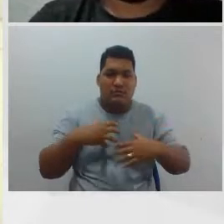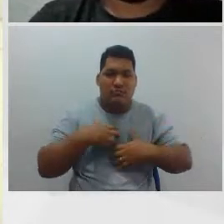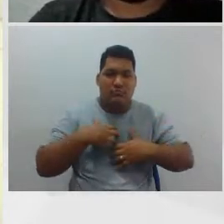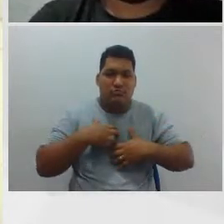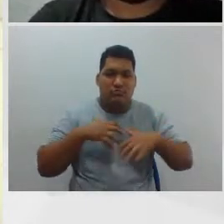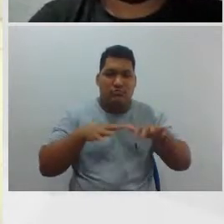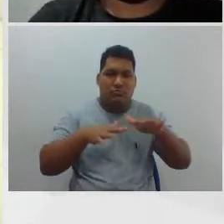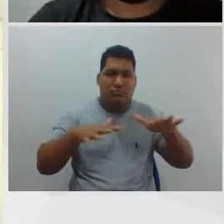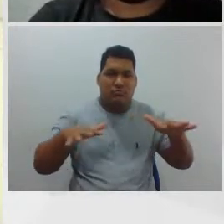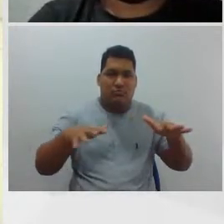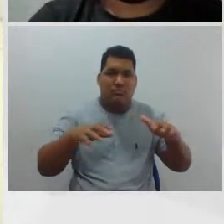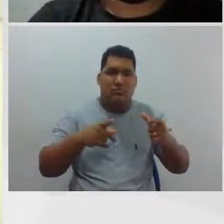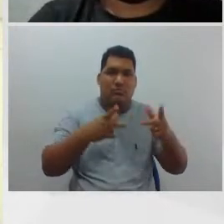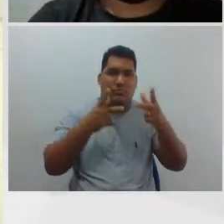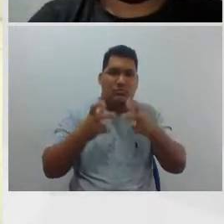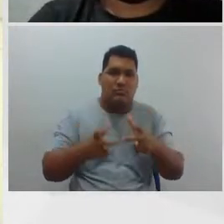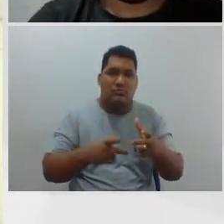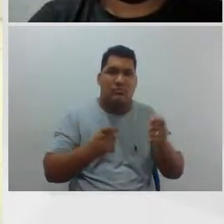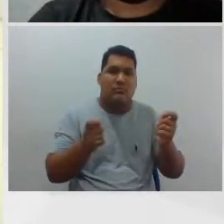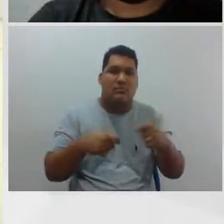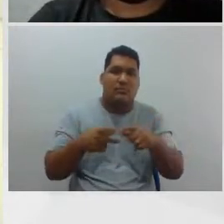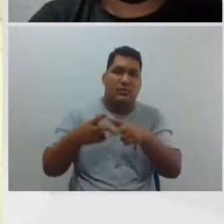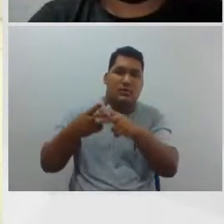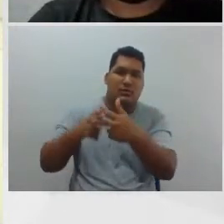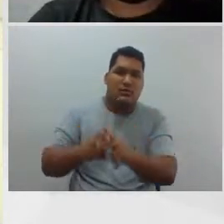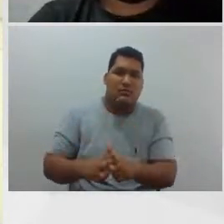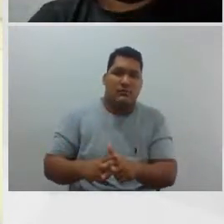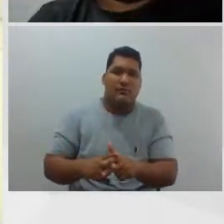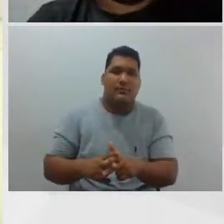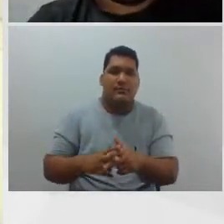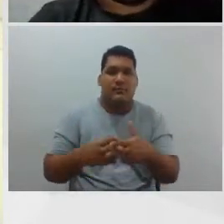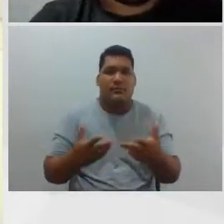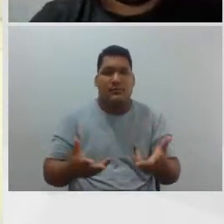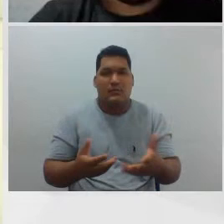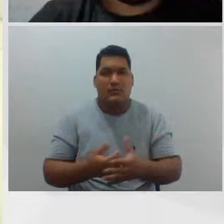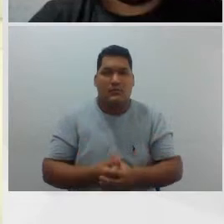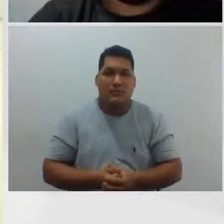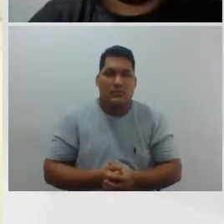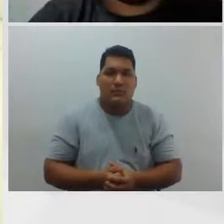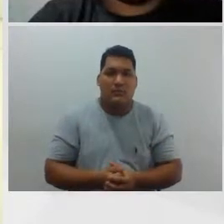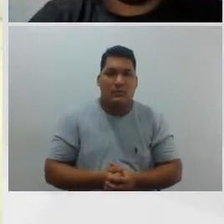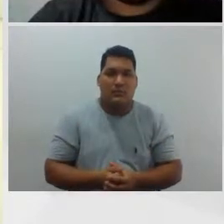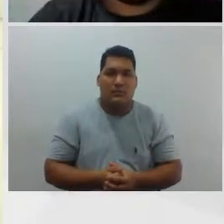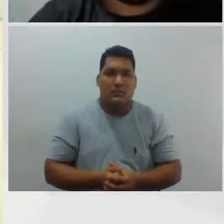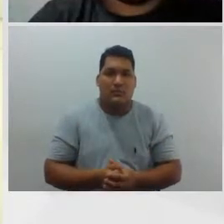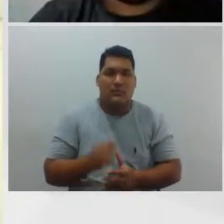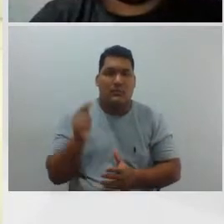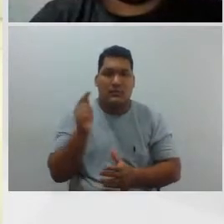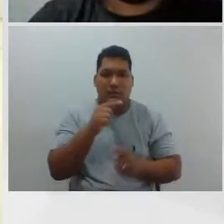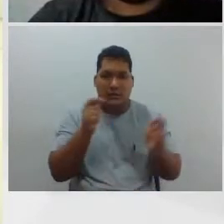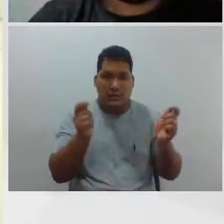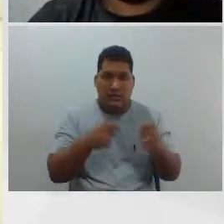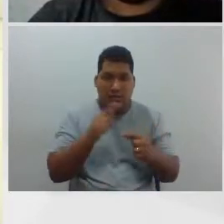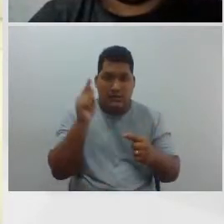de fazer uma manutenção. Então, isso permite, com essa quantidade